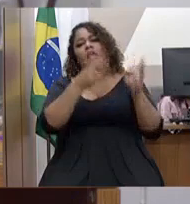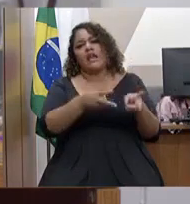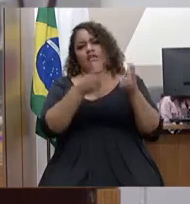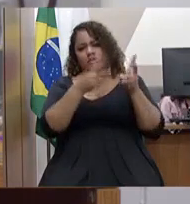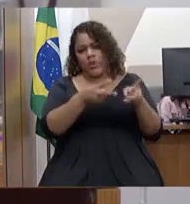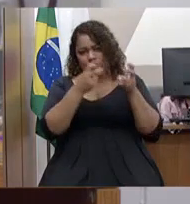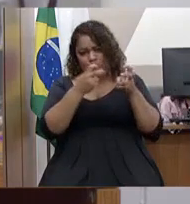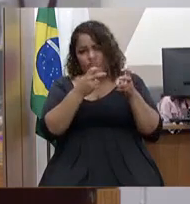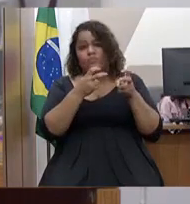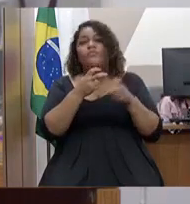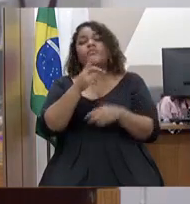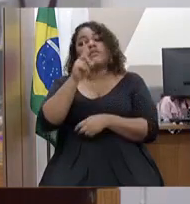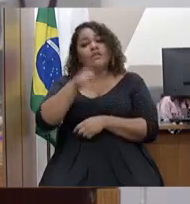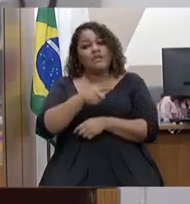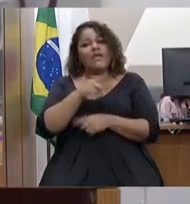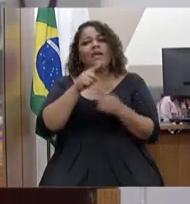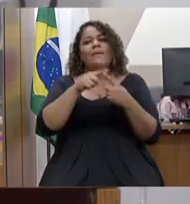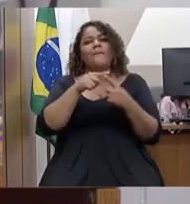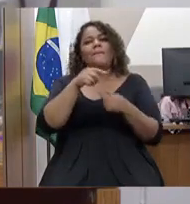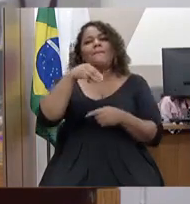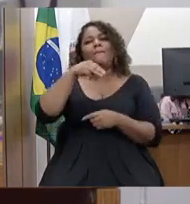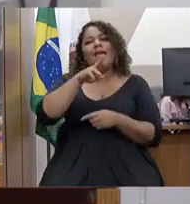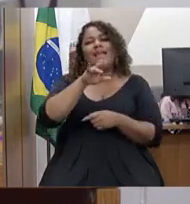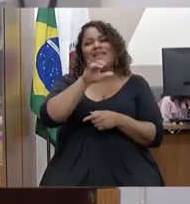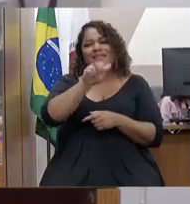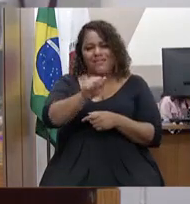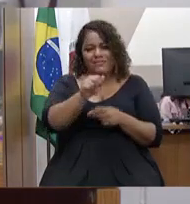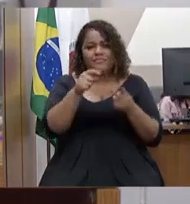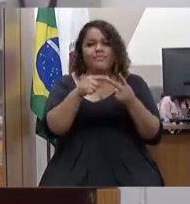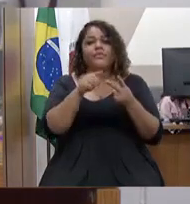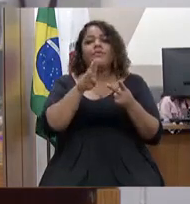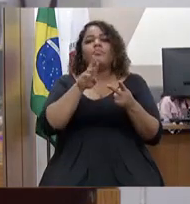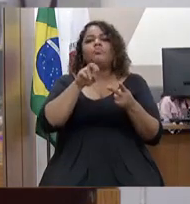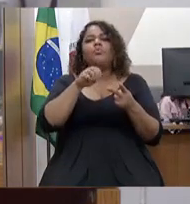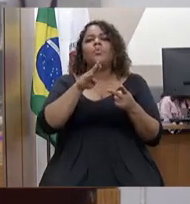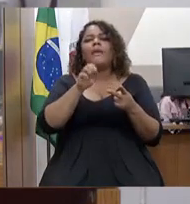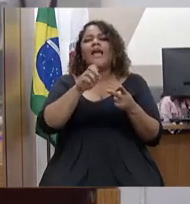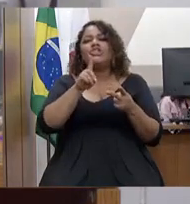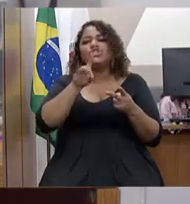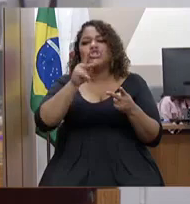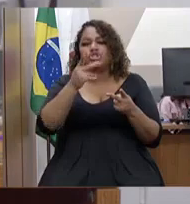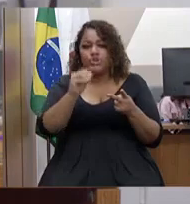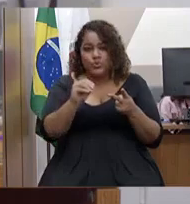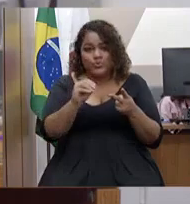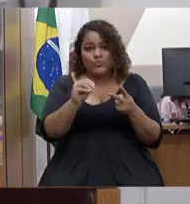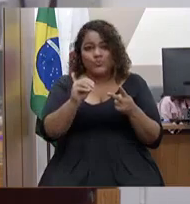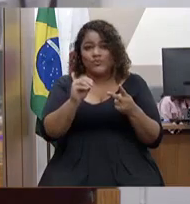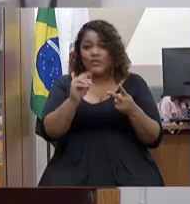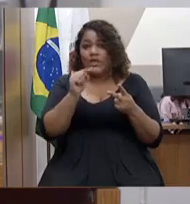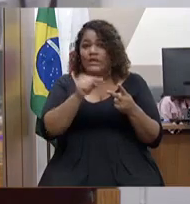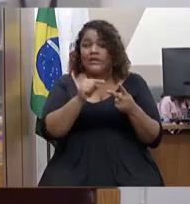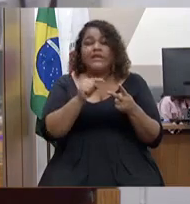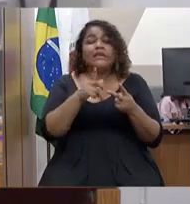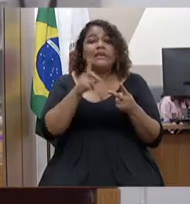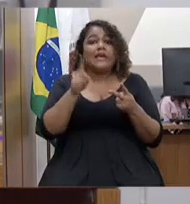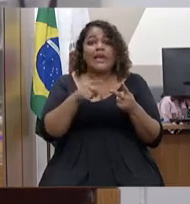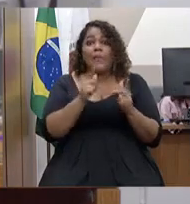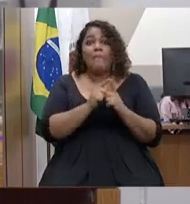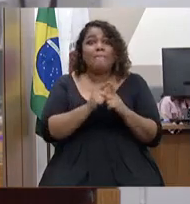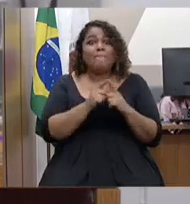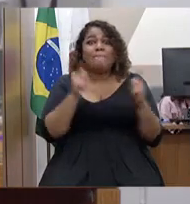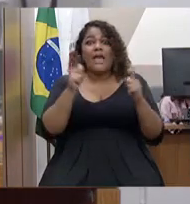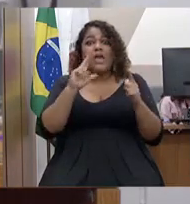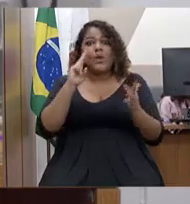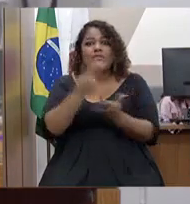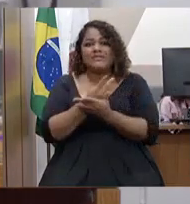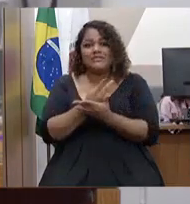da história do nosso país e do mundo agora o debate acidentes e